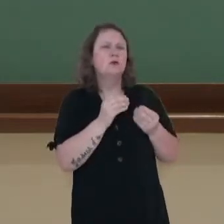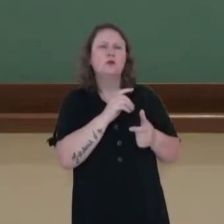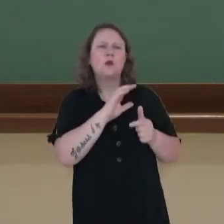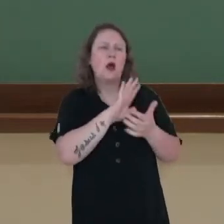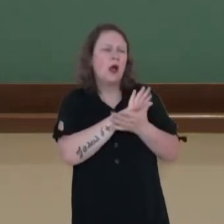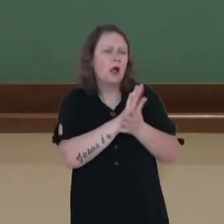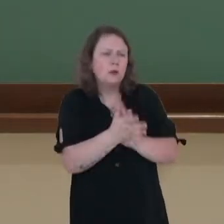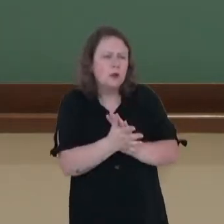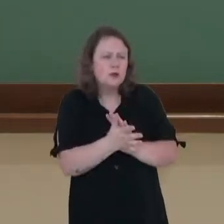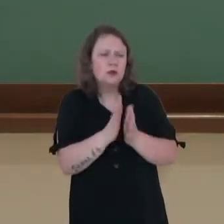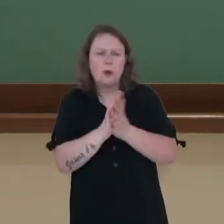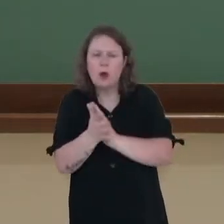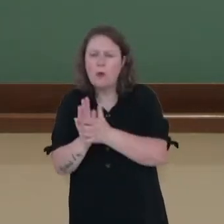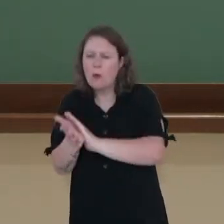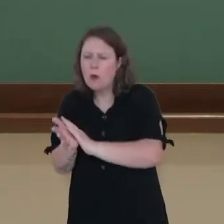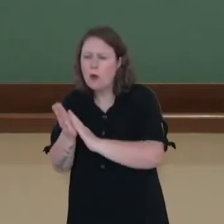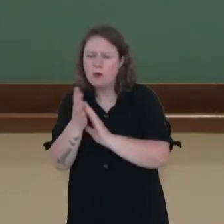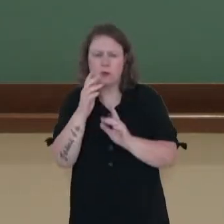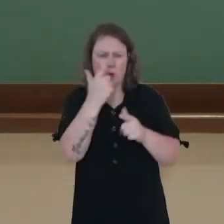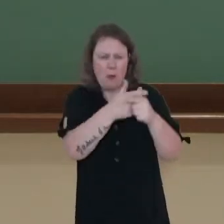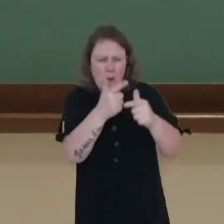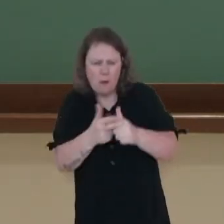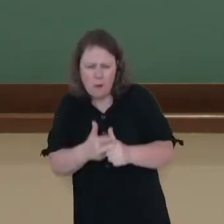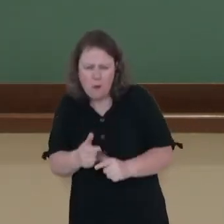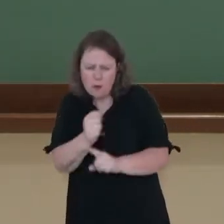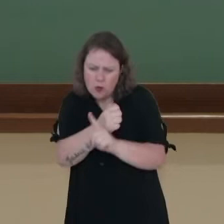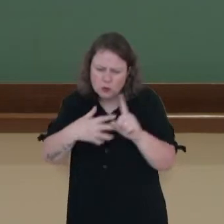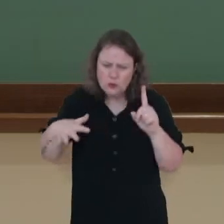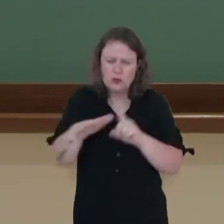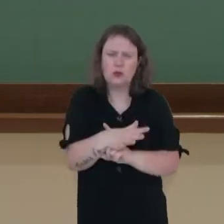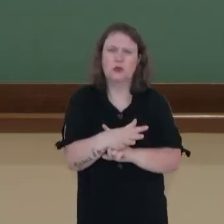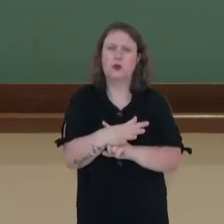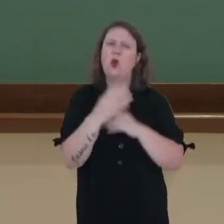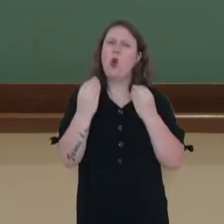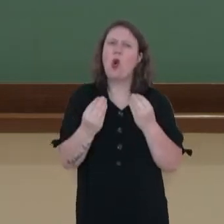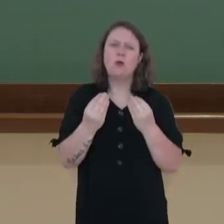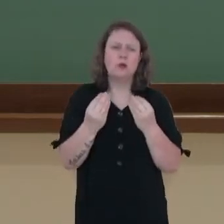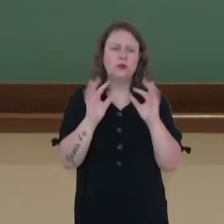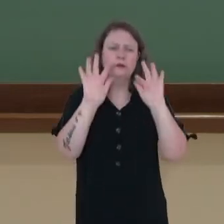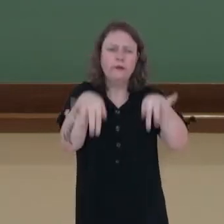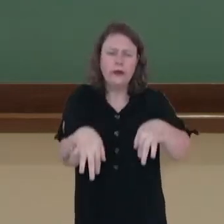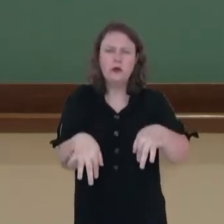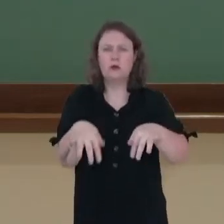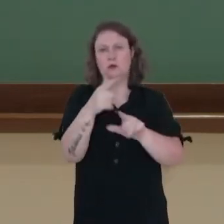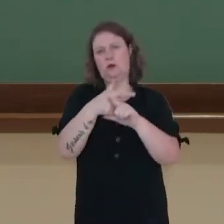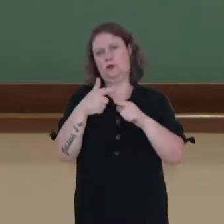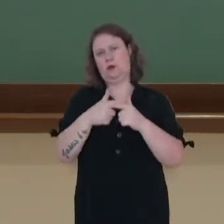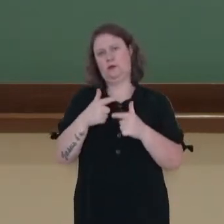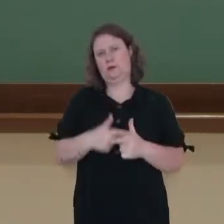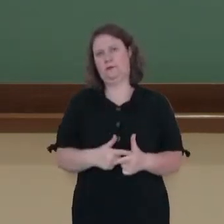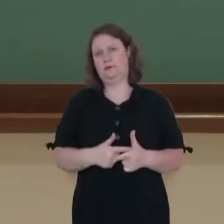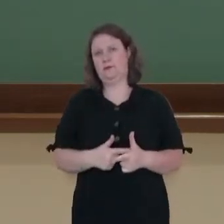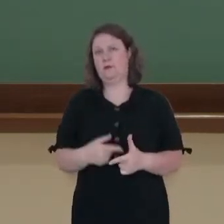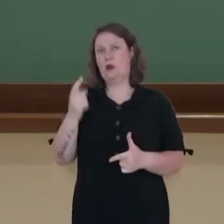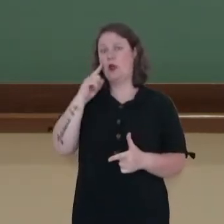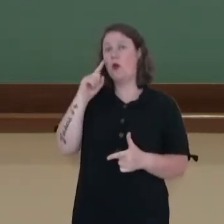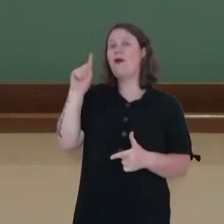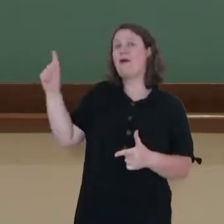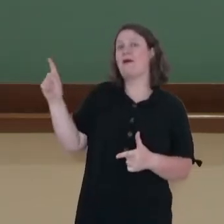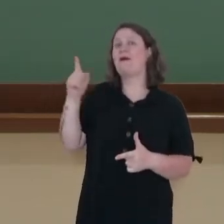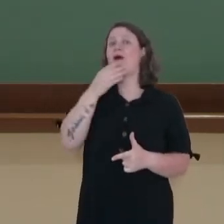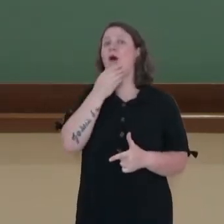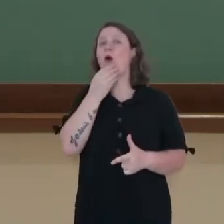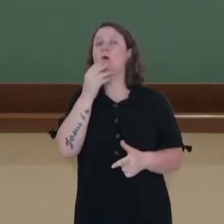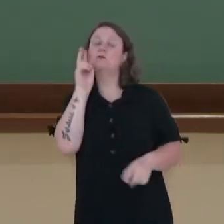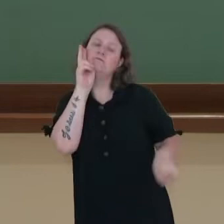Por isso que ele usa um termo para a sociologia chamada de física social. Então ele enxerga a sociologia